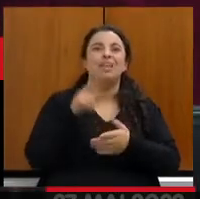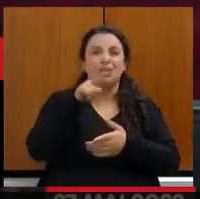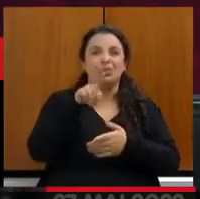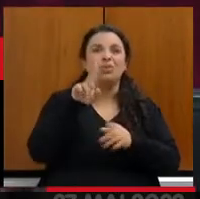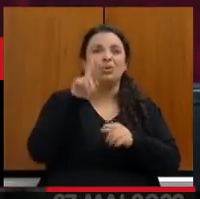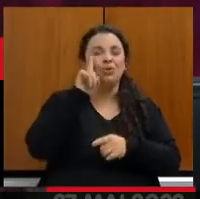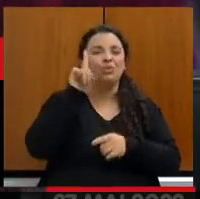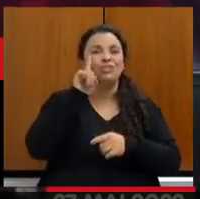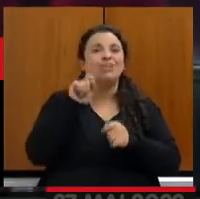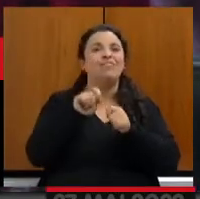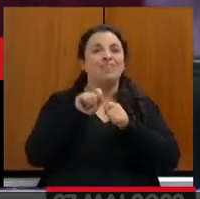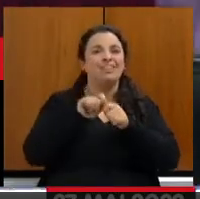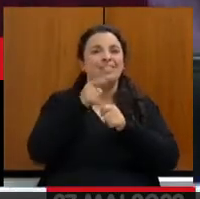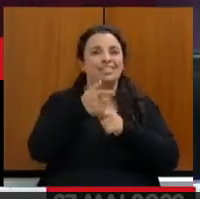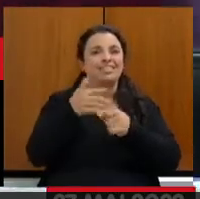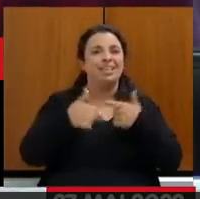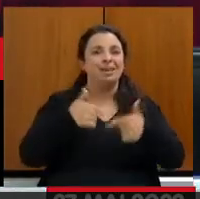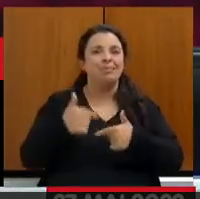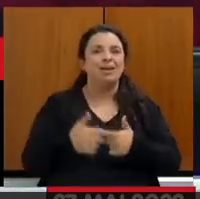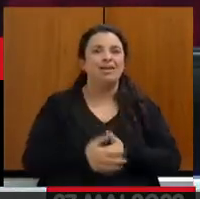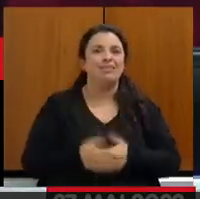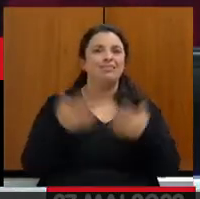E aí